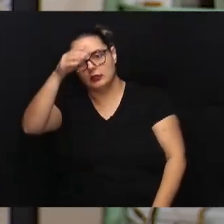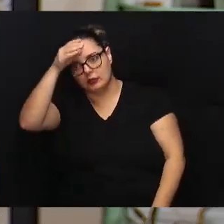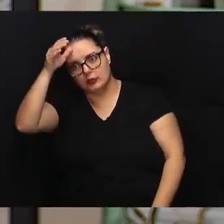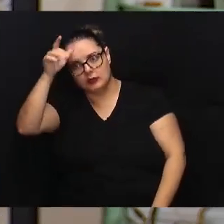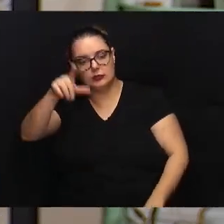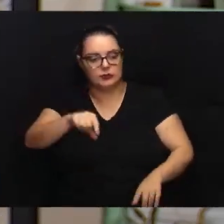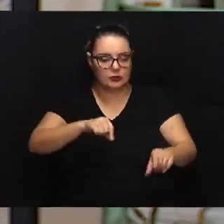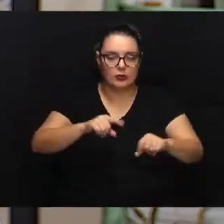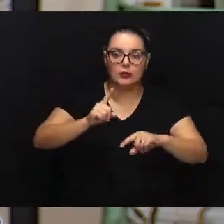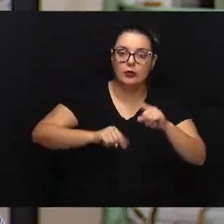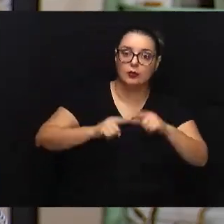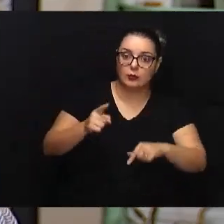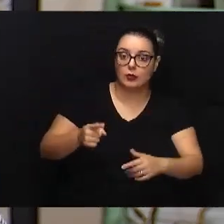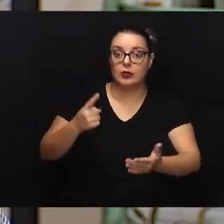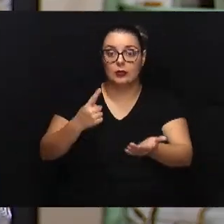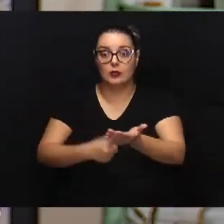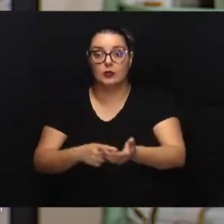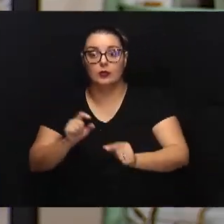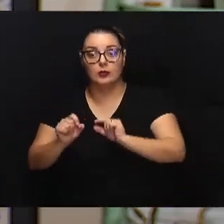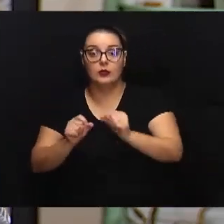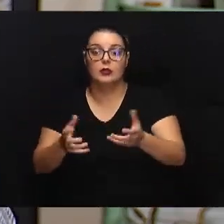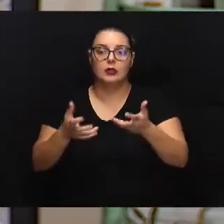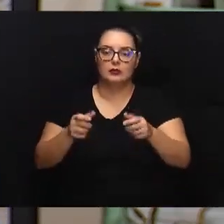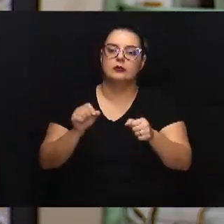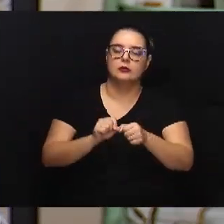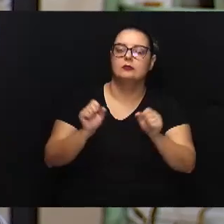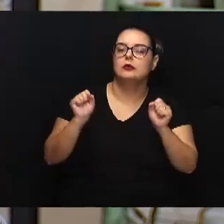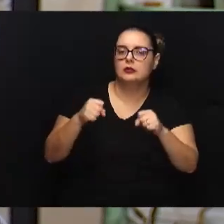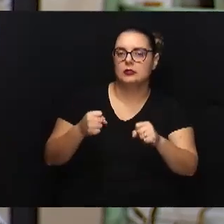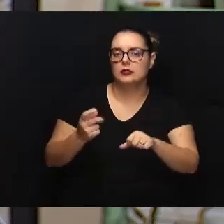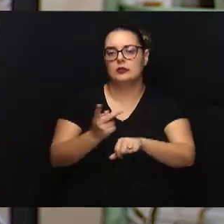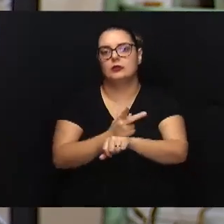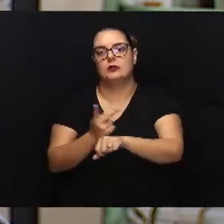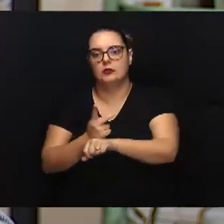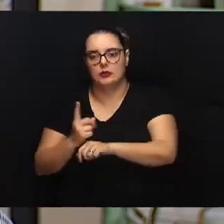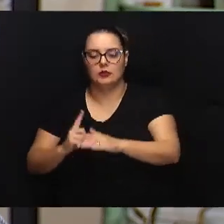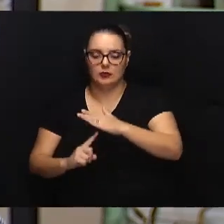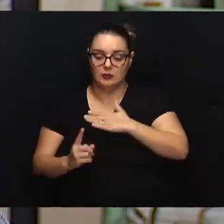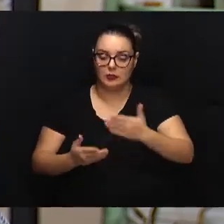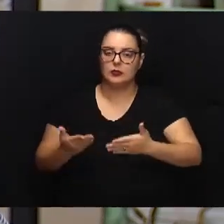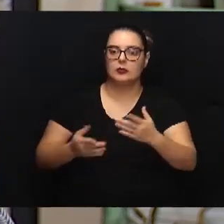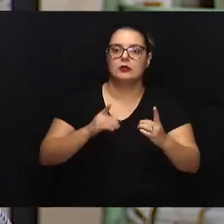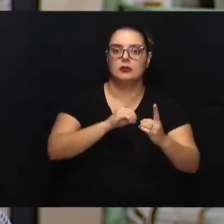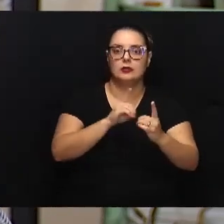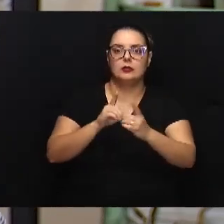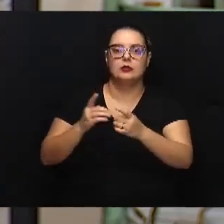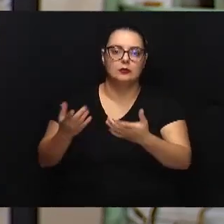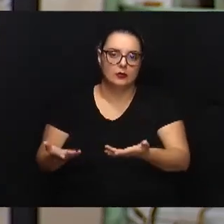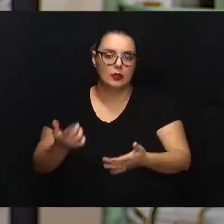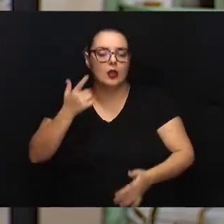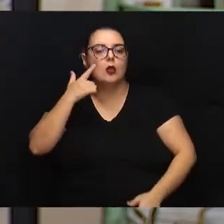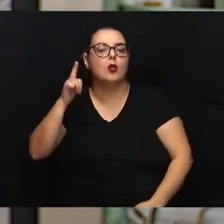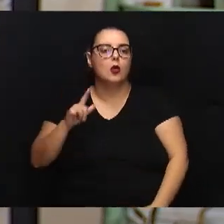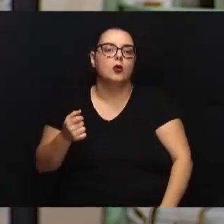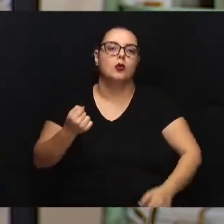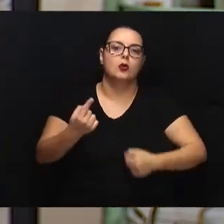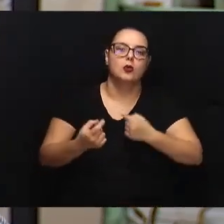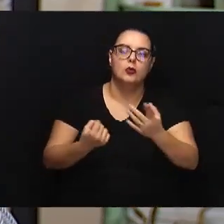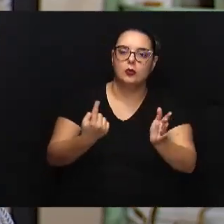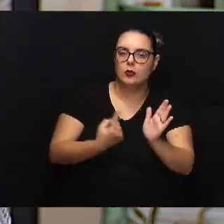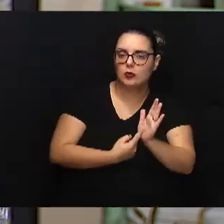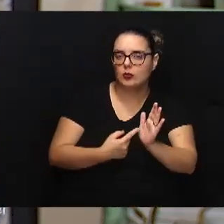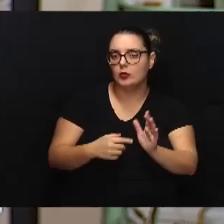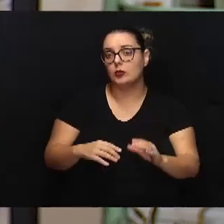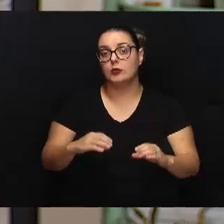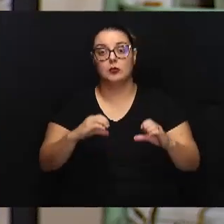o que ele quer fazer. E aí sim eu vou atrás de fornecedores que o atendam. Claro, existem algumas marcas que eu gosto muito,